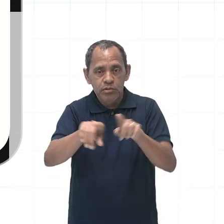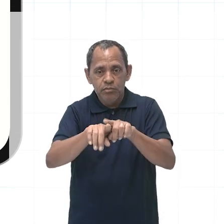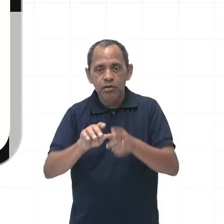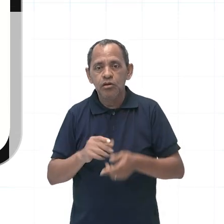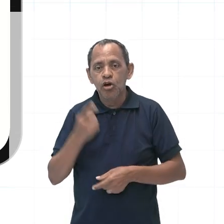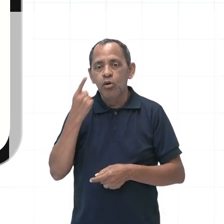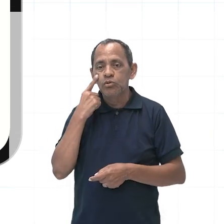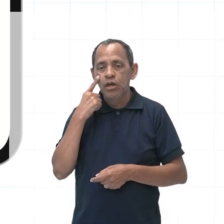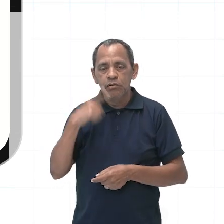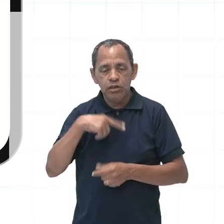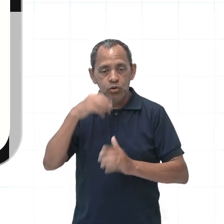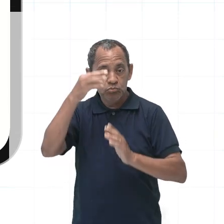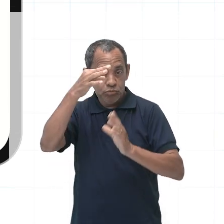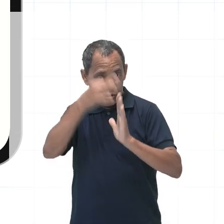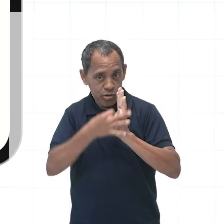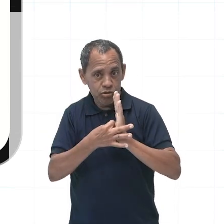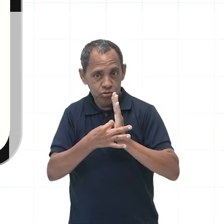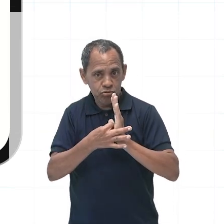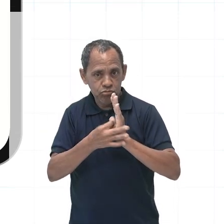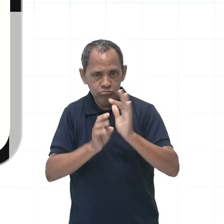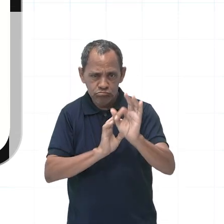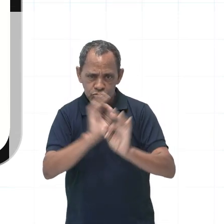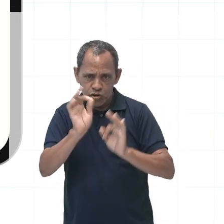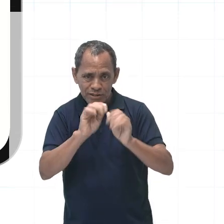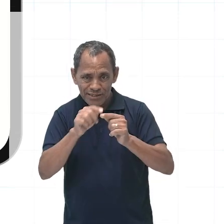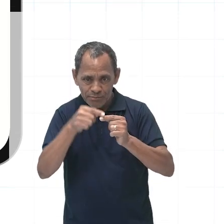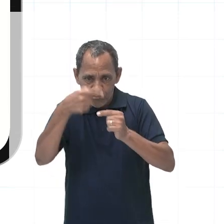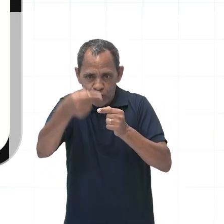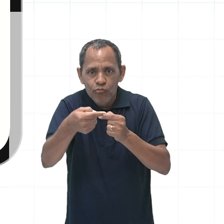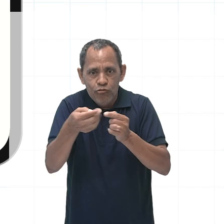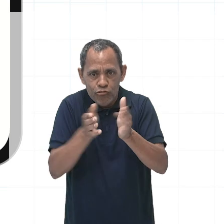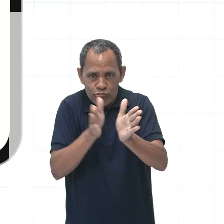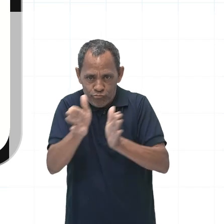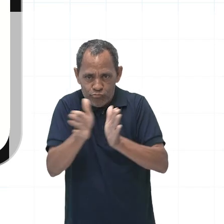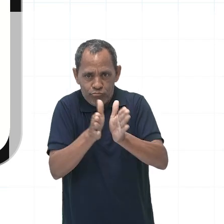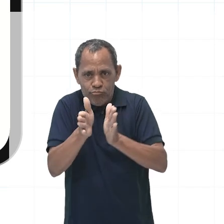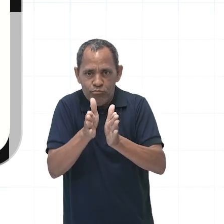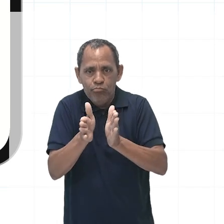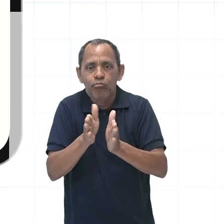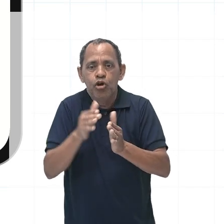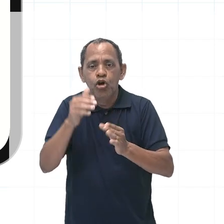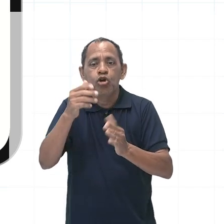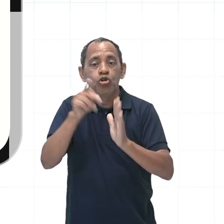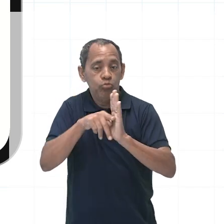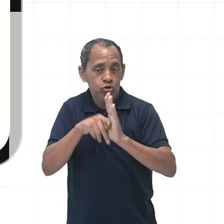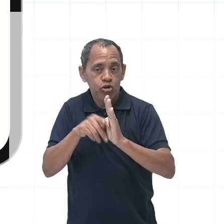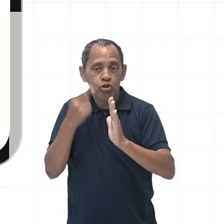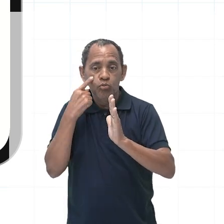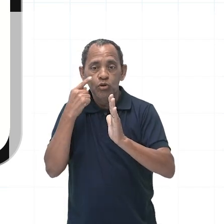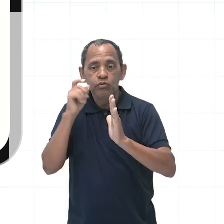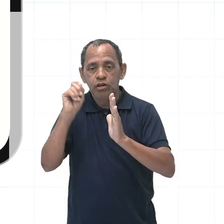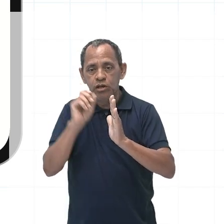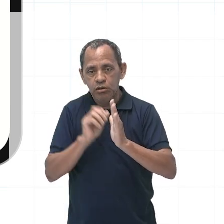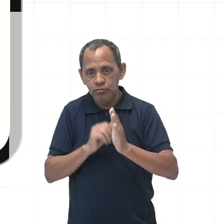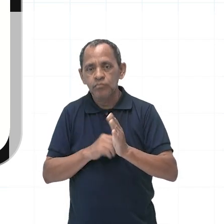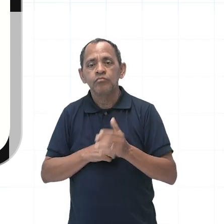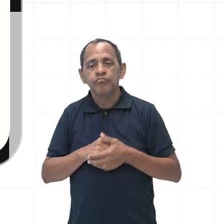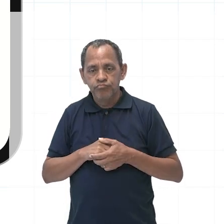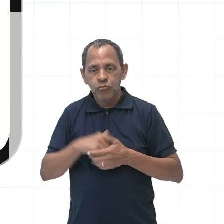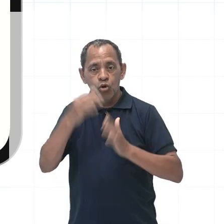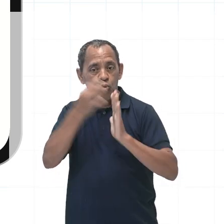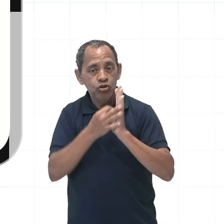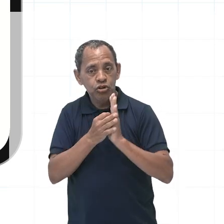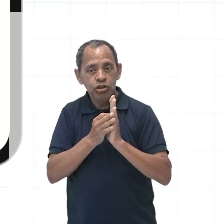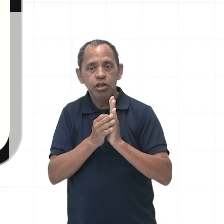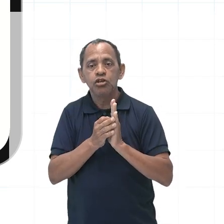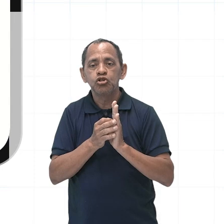já um texto que foi construído após esse período da campanha, né? Observem que o texto te direciona